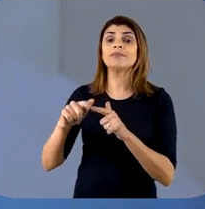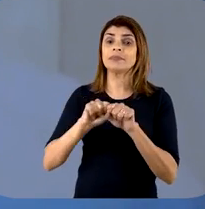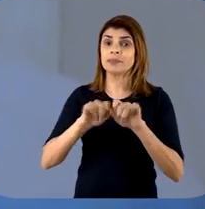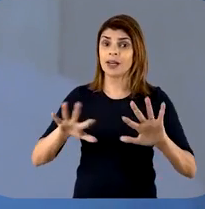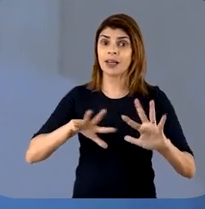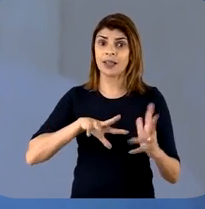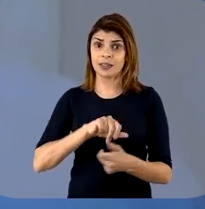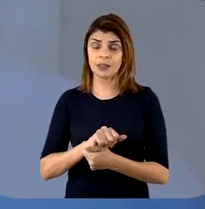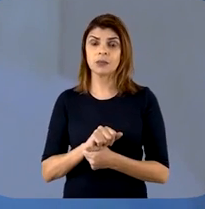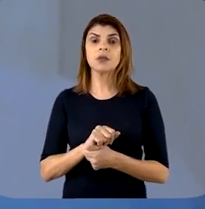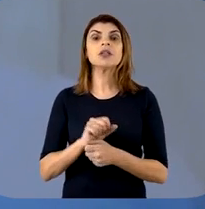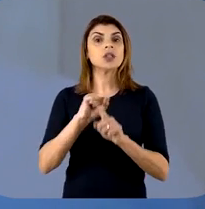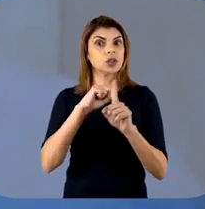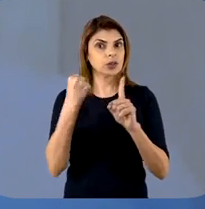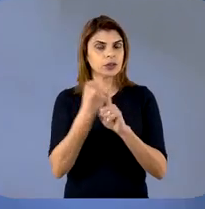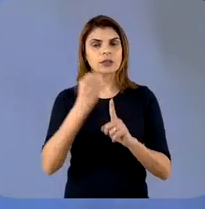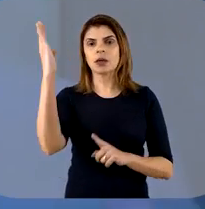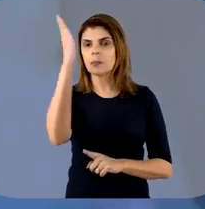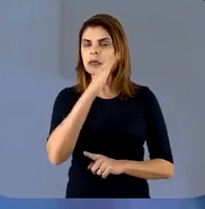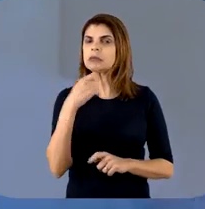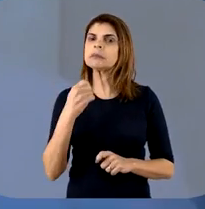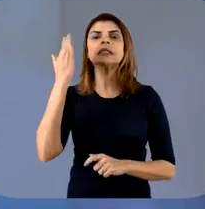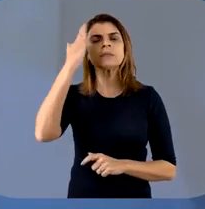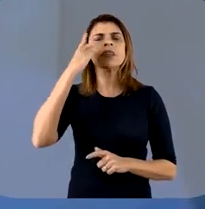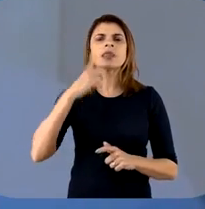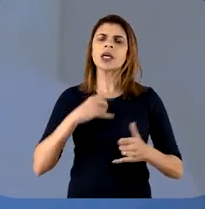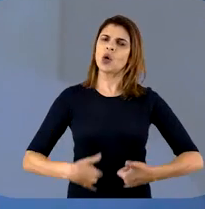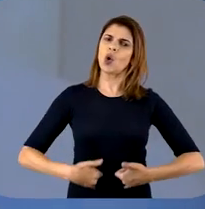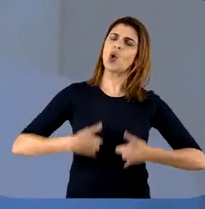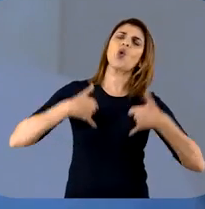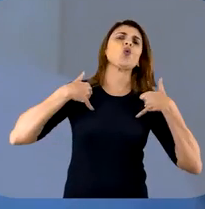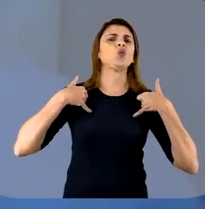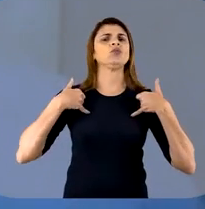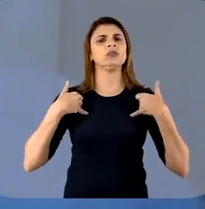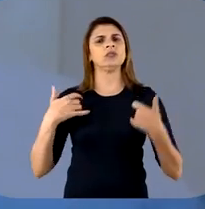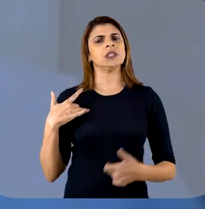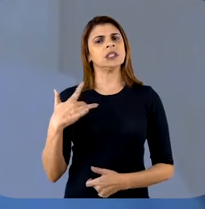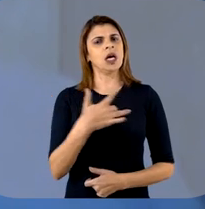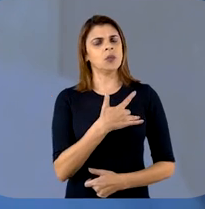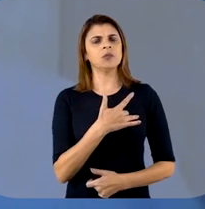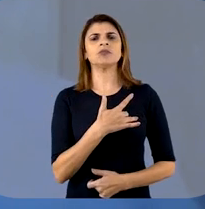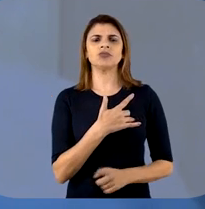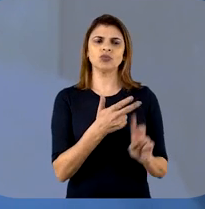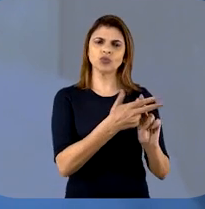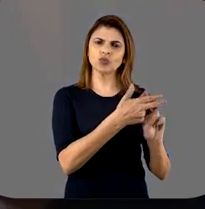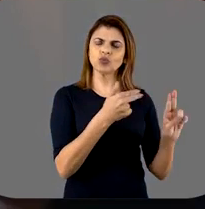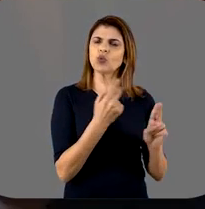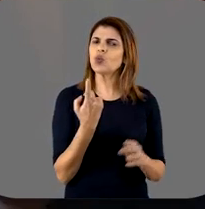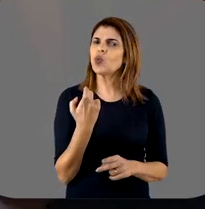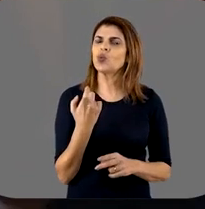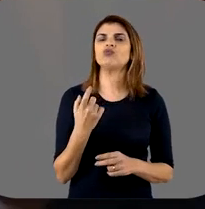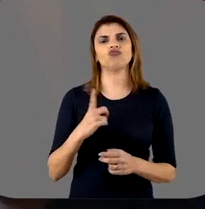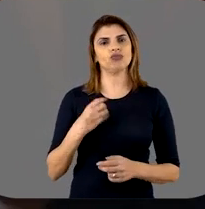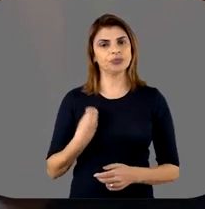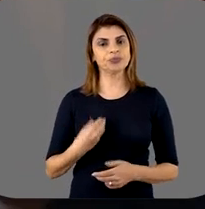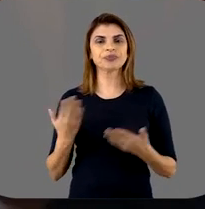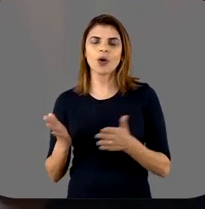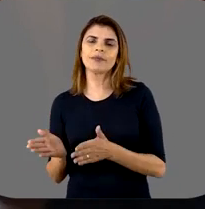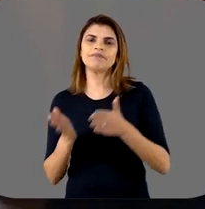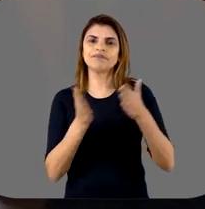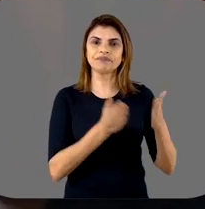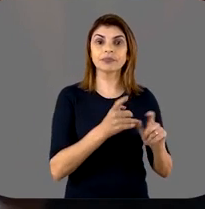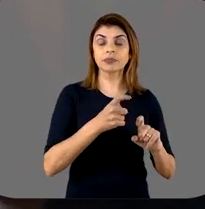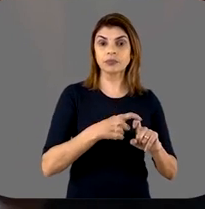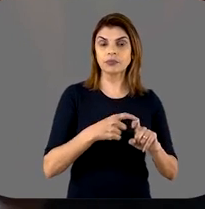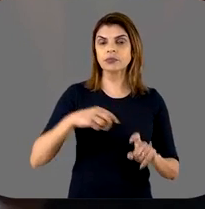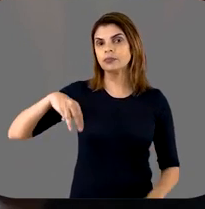brasileira já reconheceu, é o orgulho de ter um sistema único de saúde como nós temos. Maravilha. Então, agora a gente passa aqui para o doutor